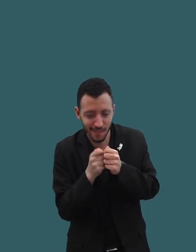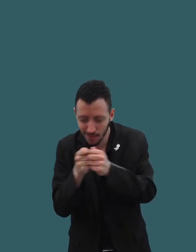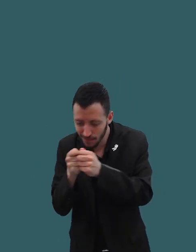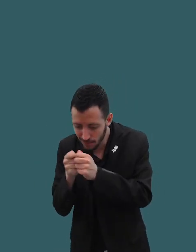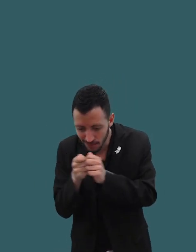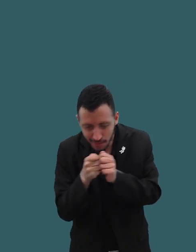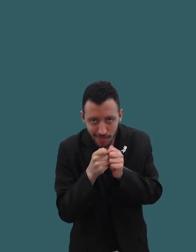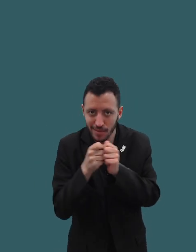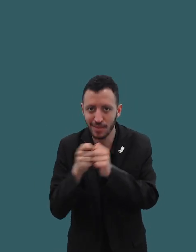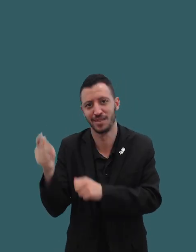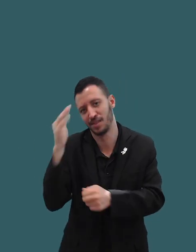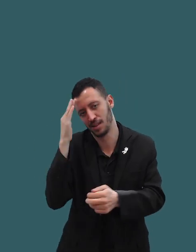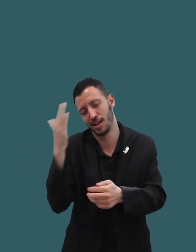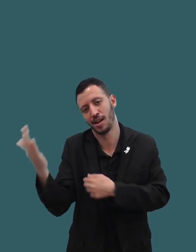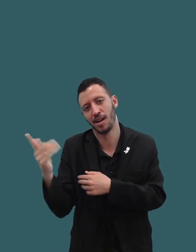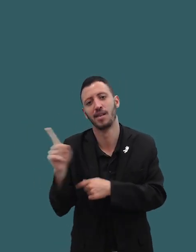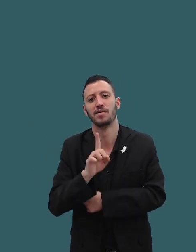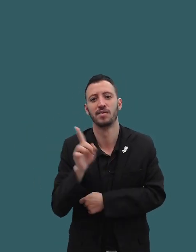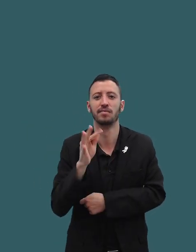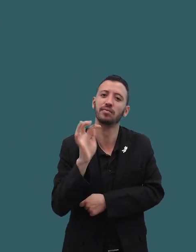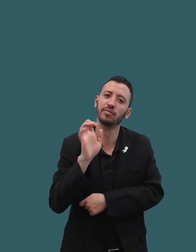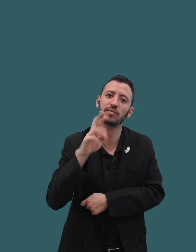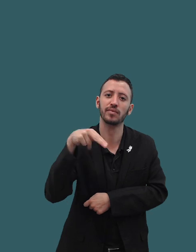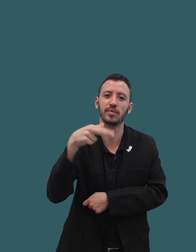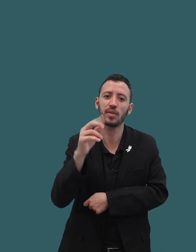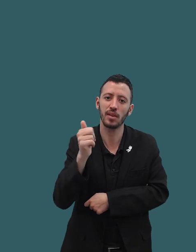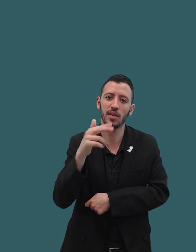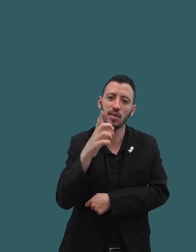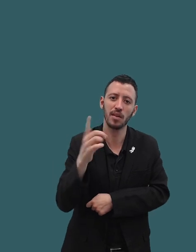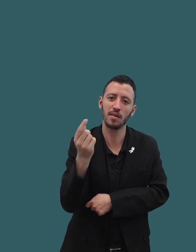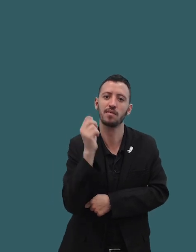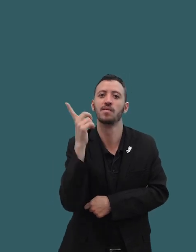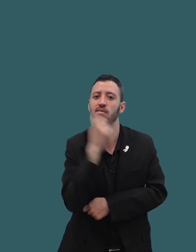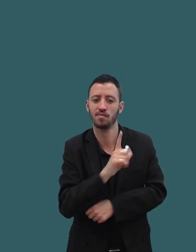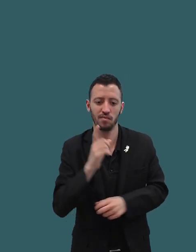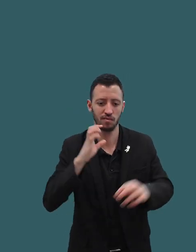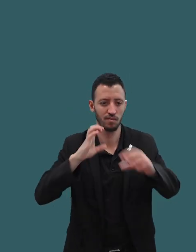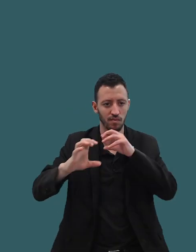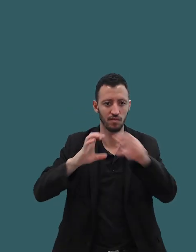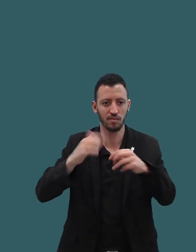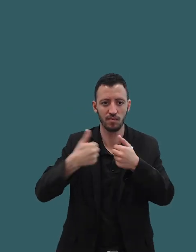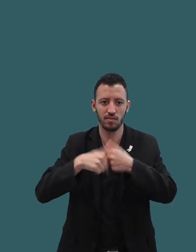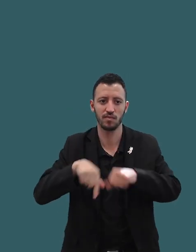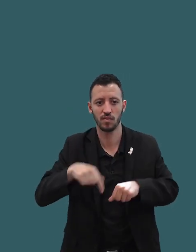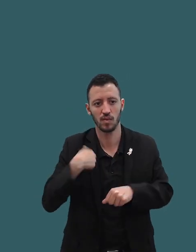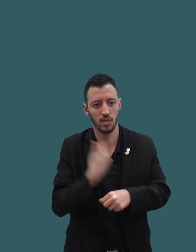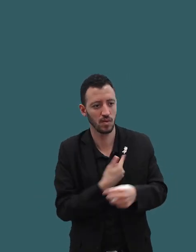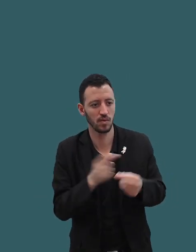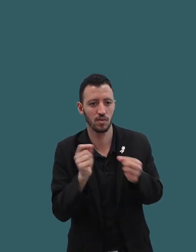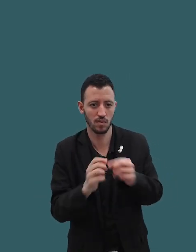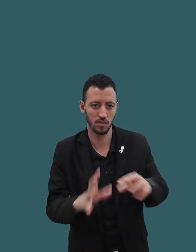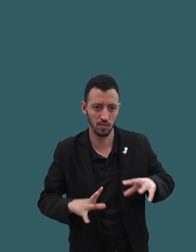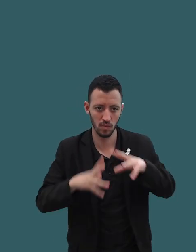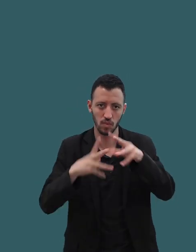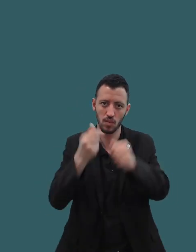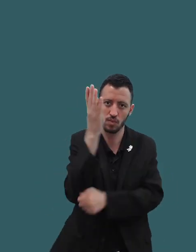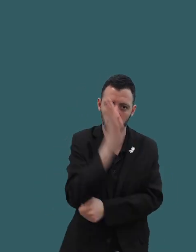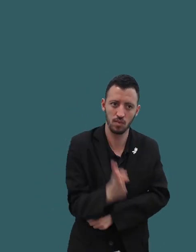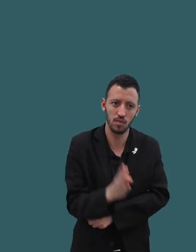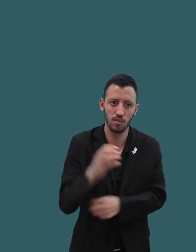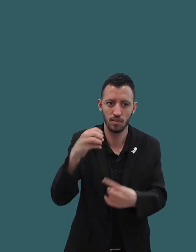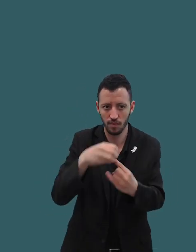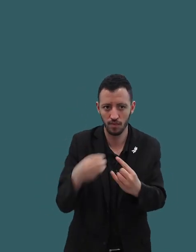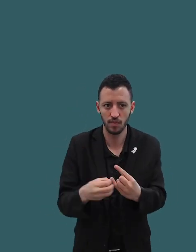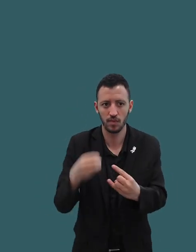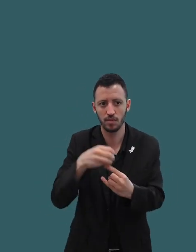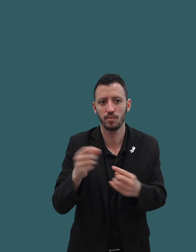foi graças a ele, a Fernando, que a gente conseguiu comunicar o que estávamos fazendo para todo o Brasil. A